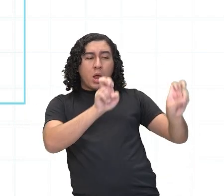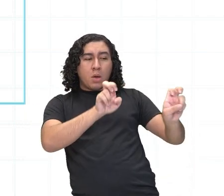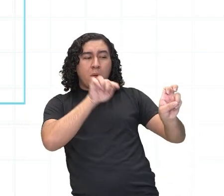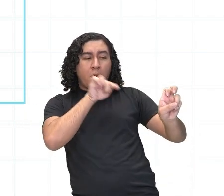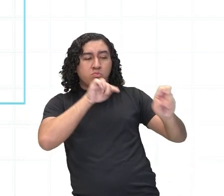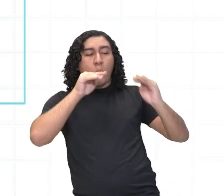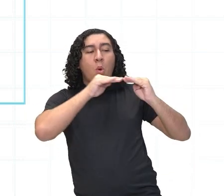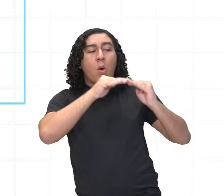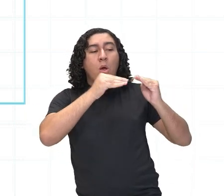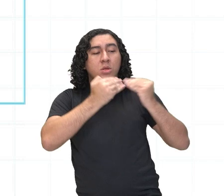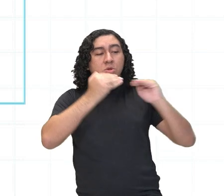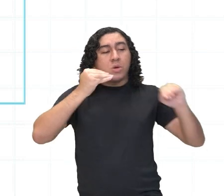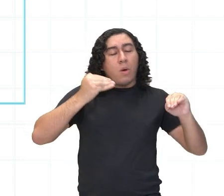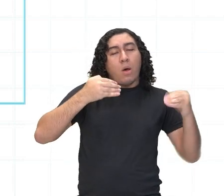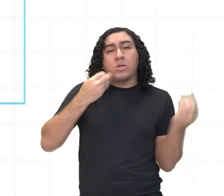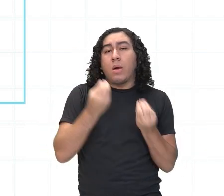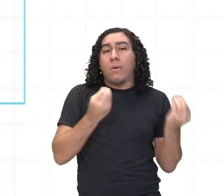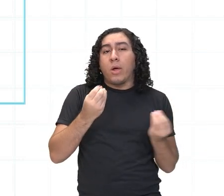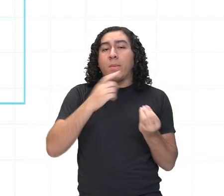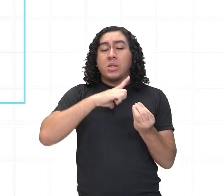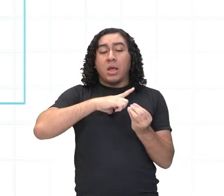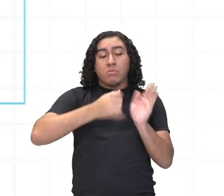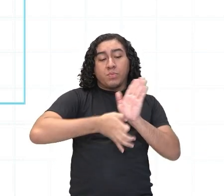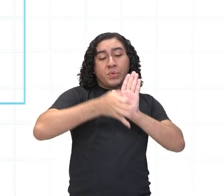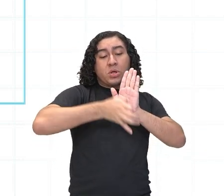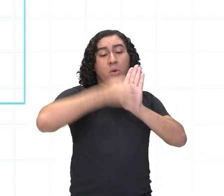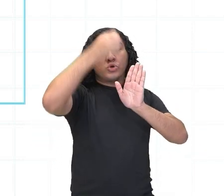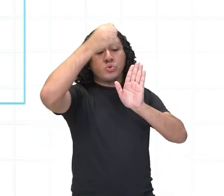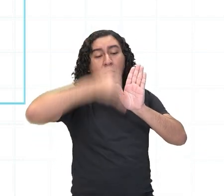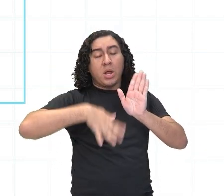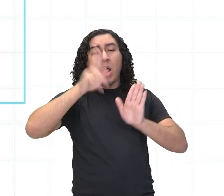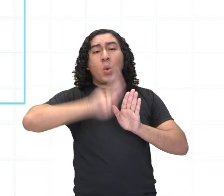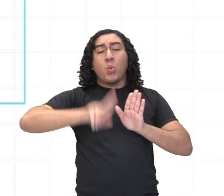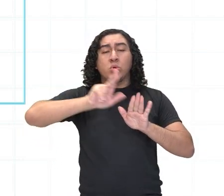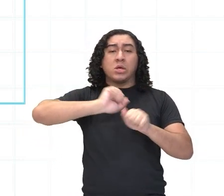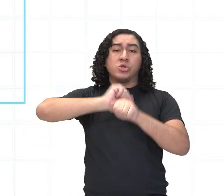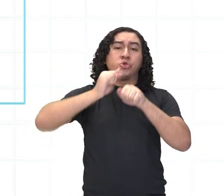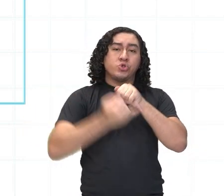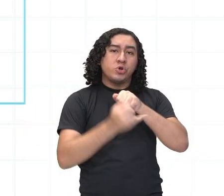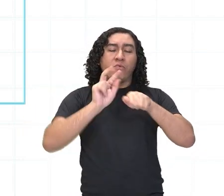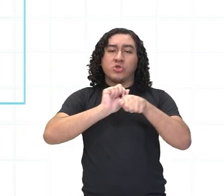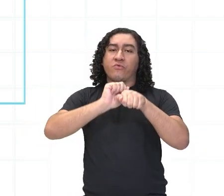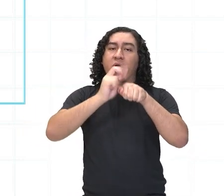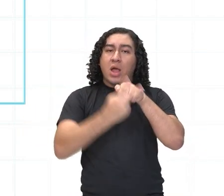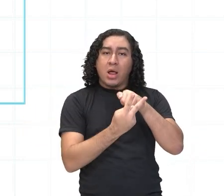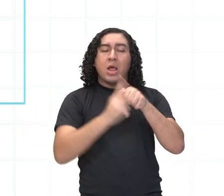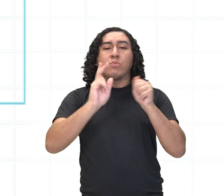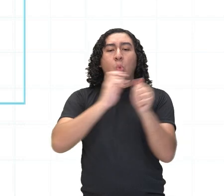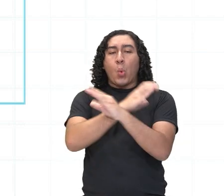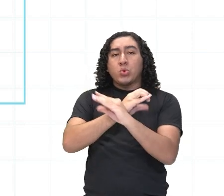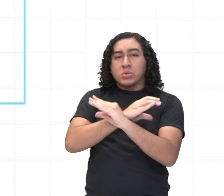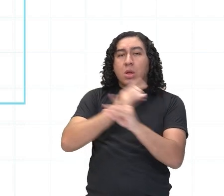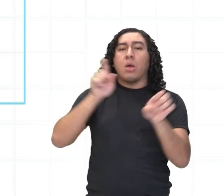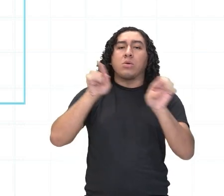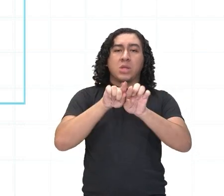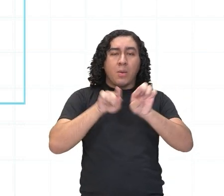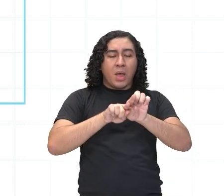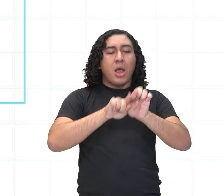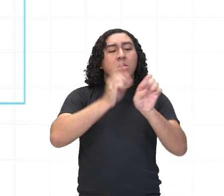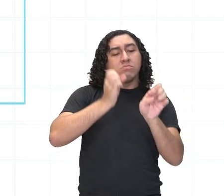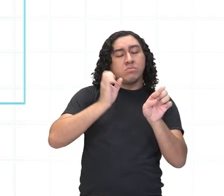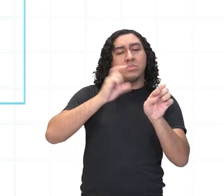aquela problemática, né? E aí ele vai utilizar adjetivos, advérbios, conjunções concessivas